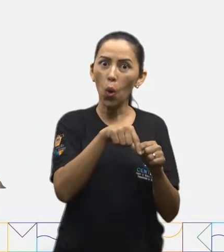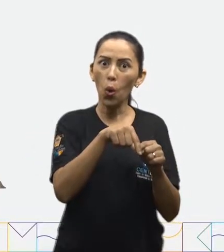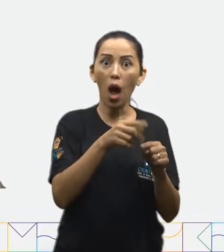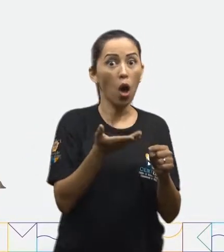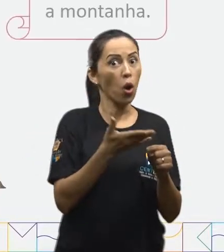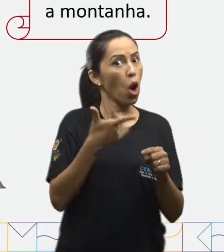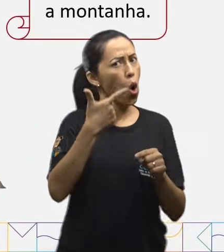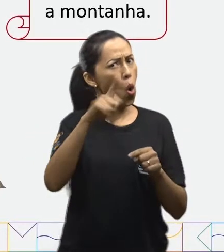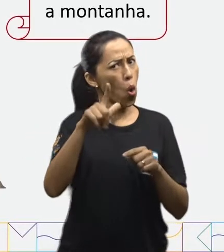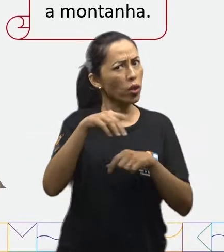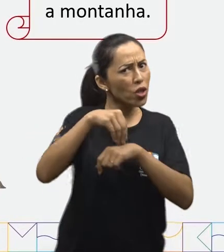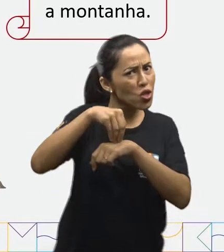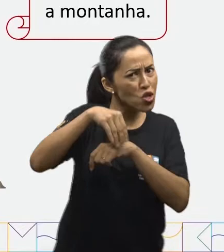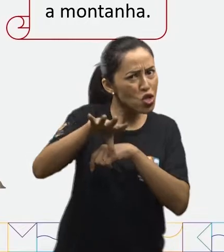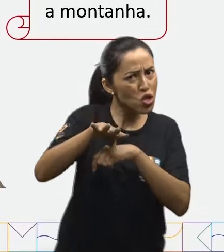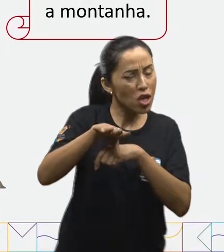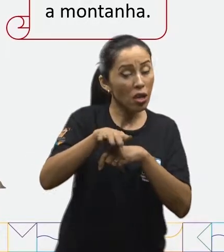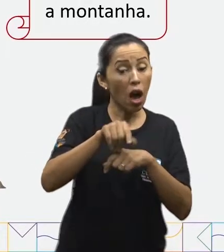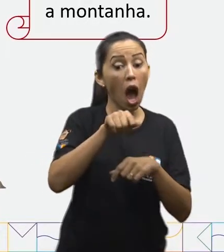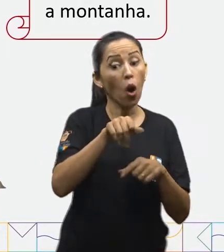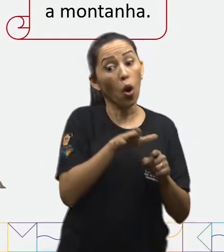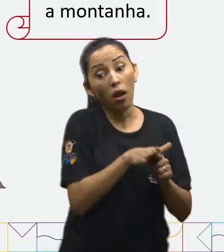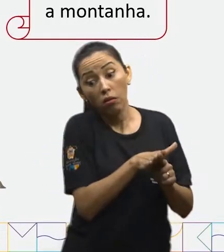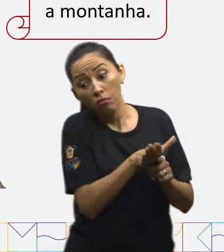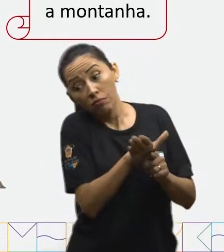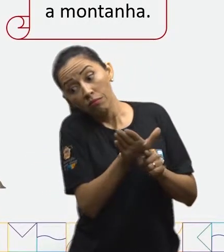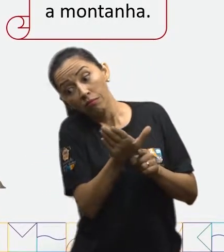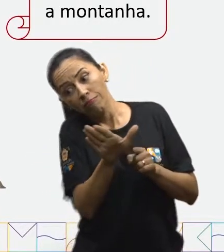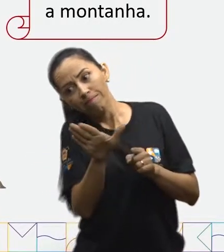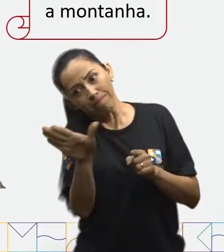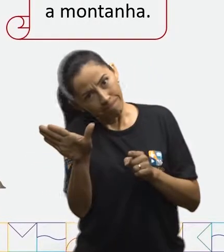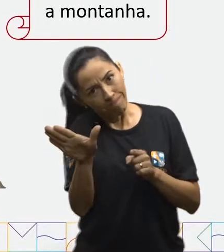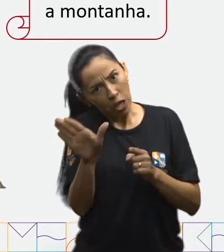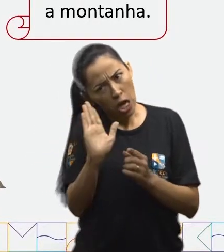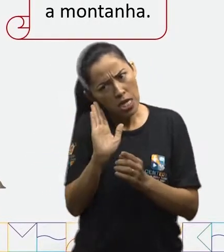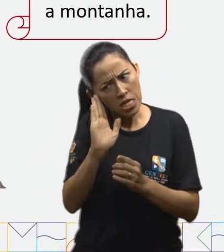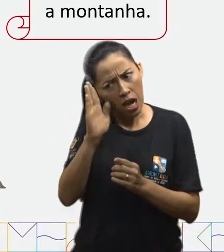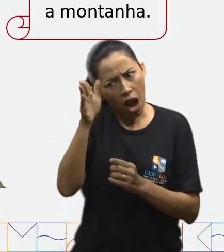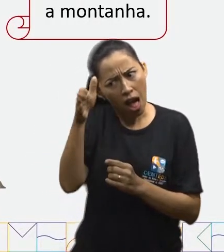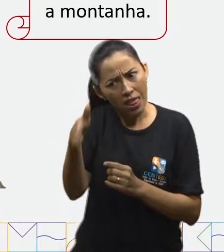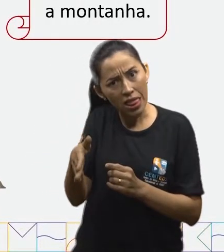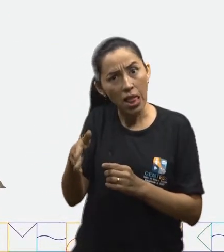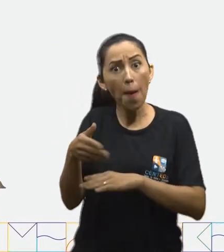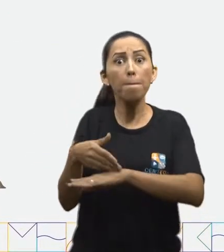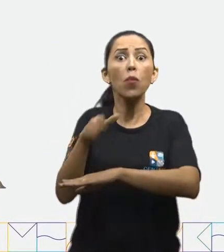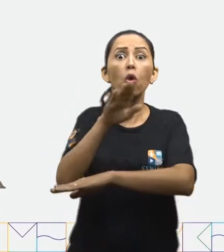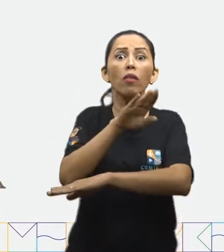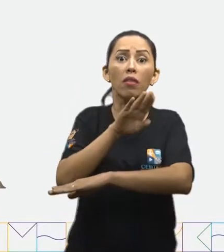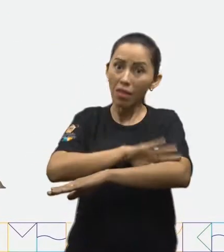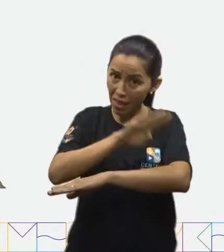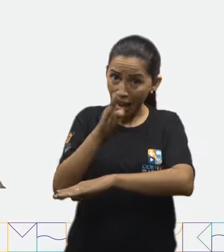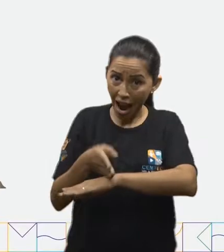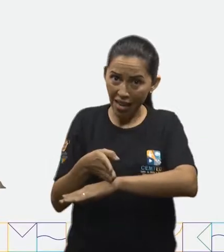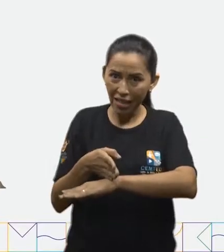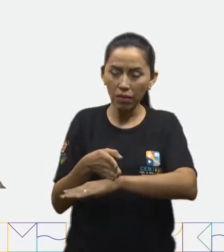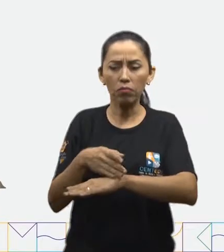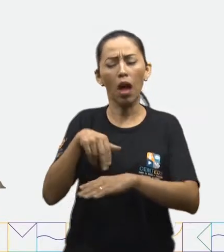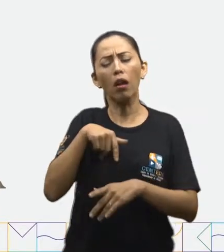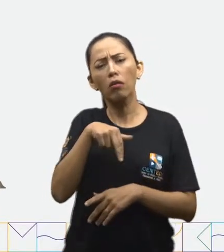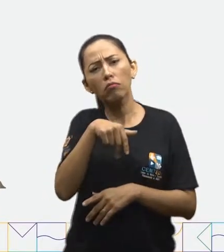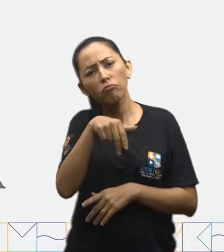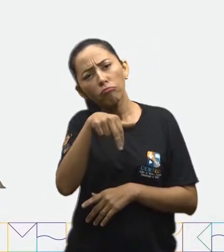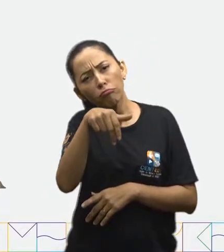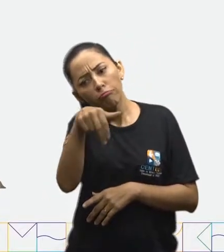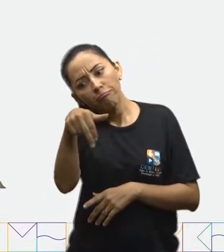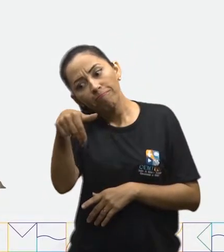próxima pista: pegue o caminho à direita da lagoa e siga em frente até a montanha. Ou seja, ele vai virar à direita